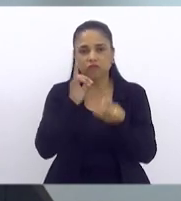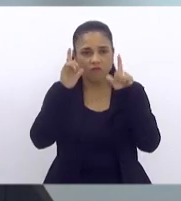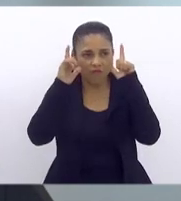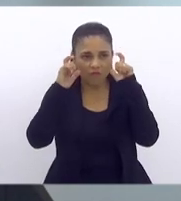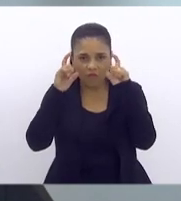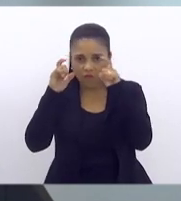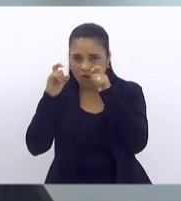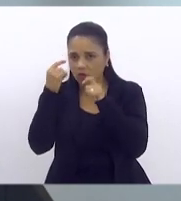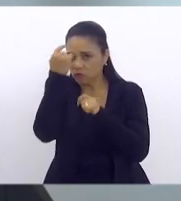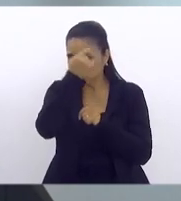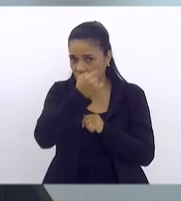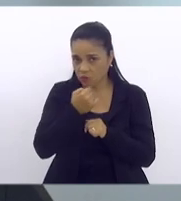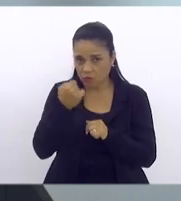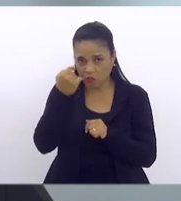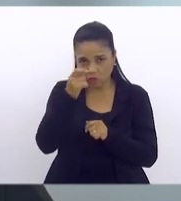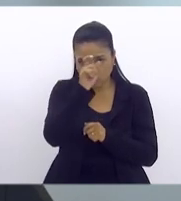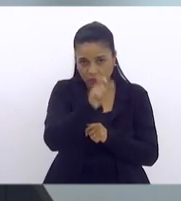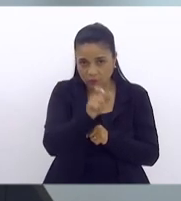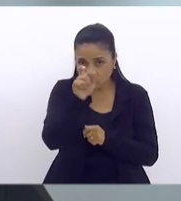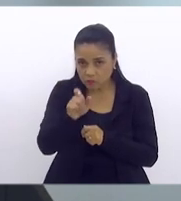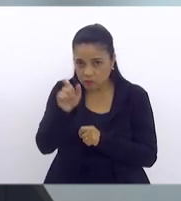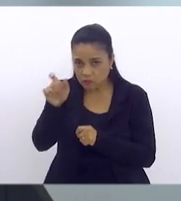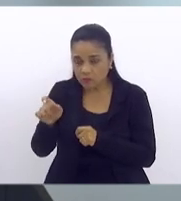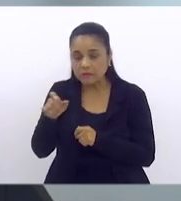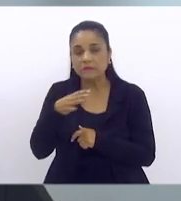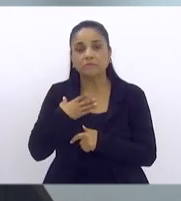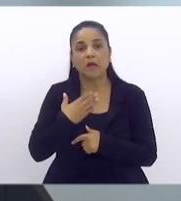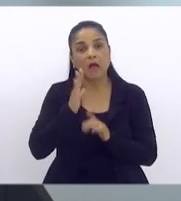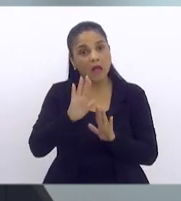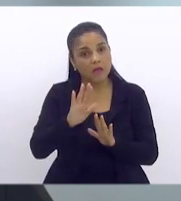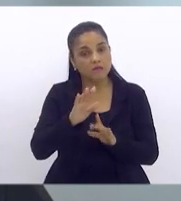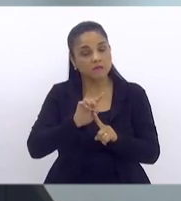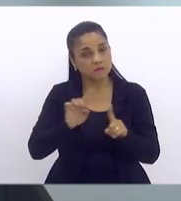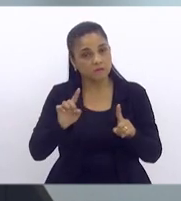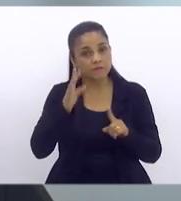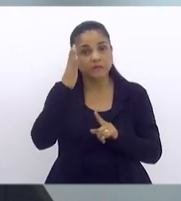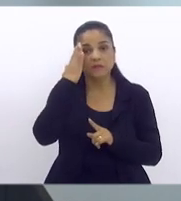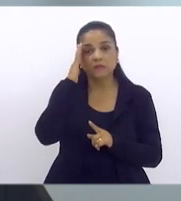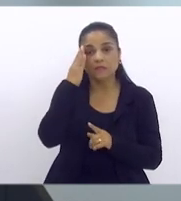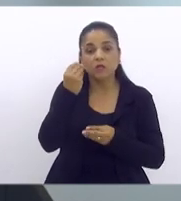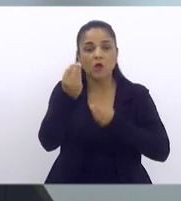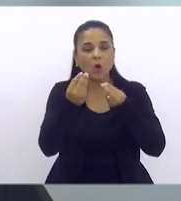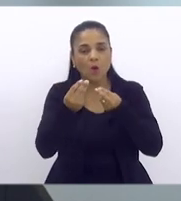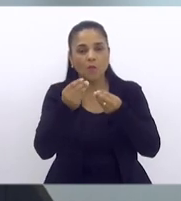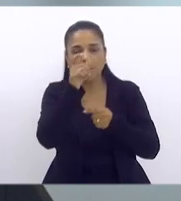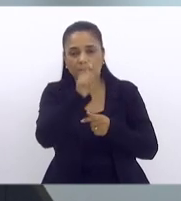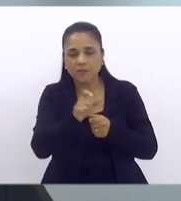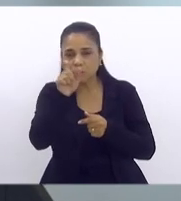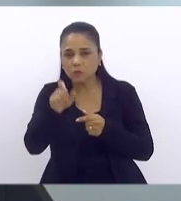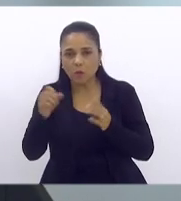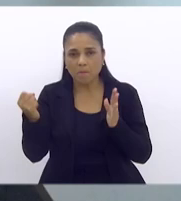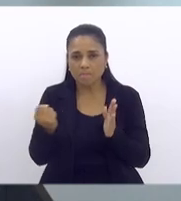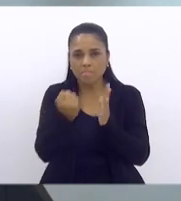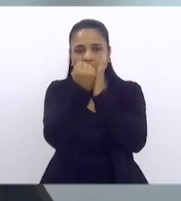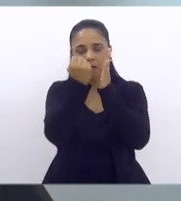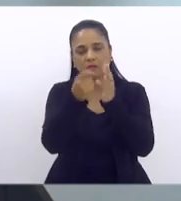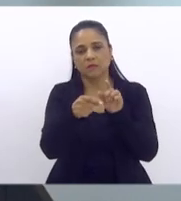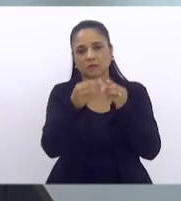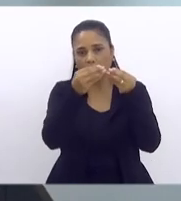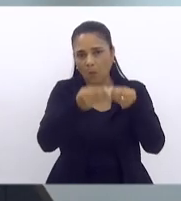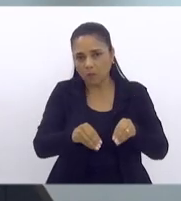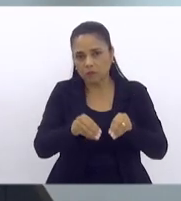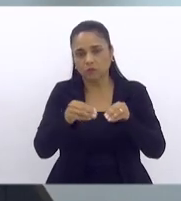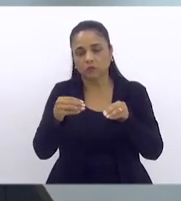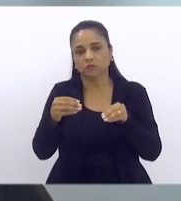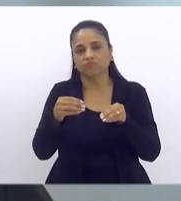mas, acima de tudo, entender o quanto as pessoas estão impactadas e afetadas num processo em que